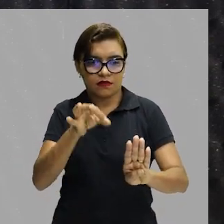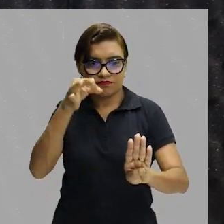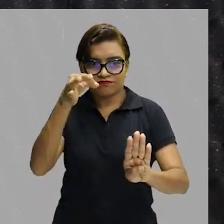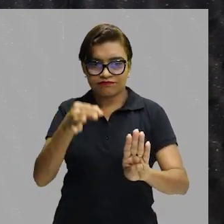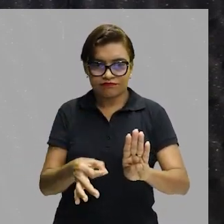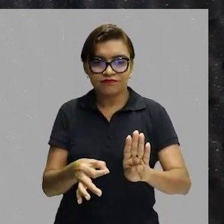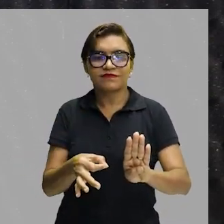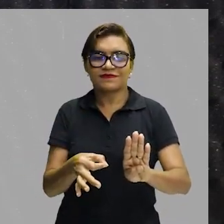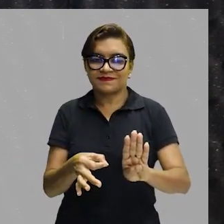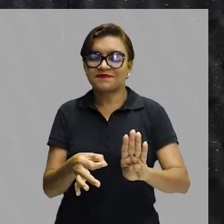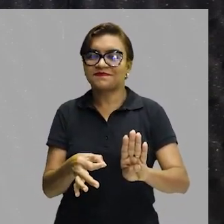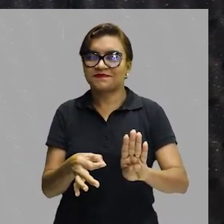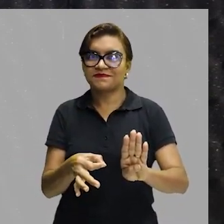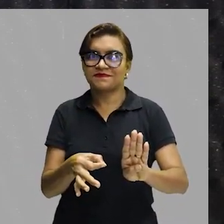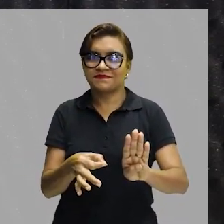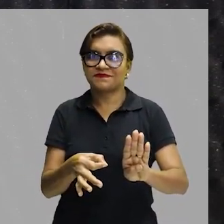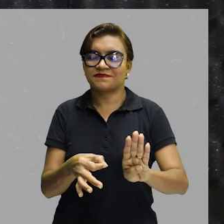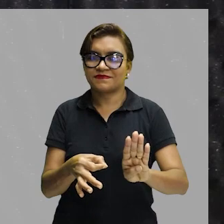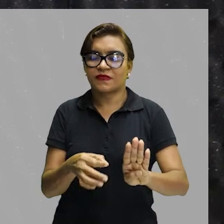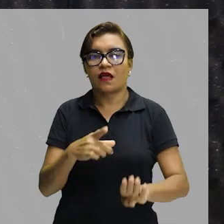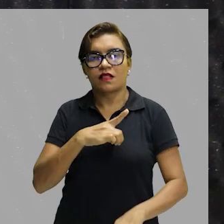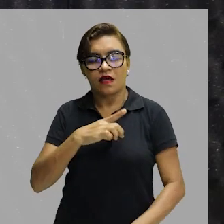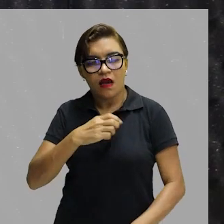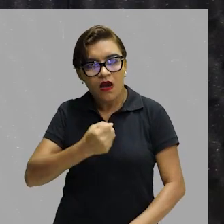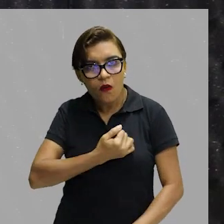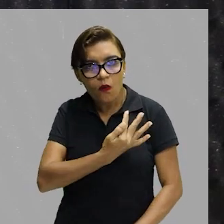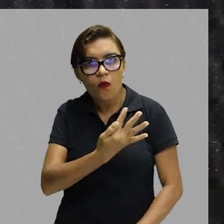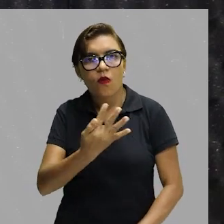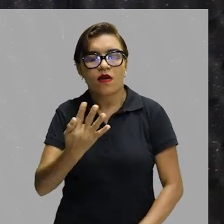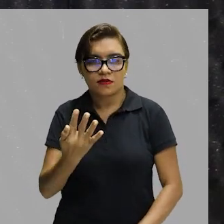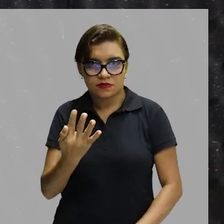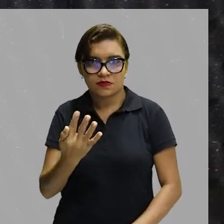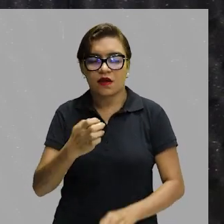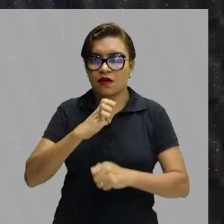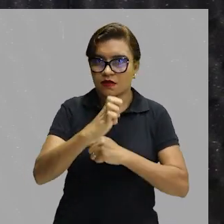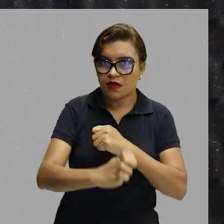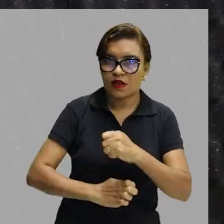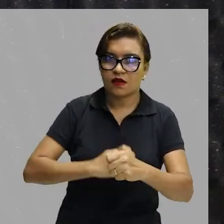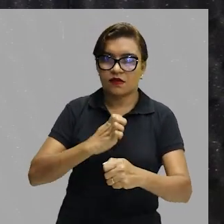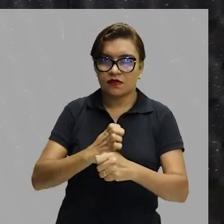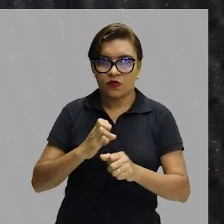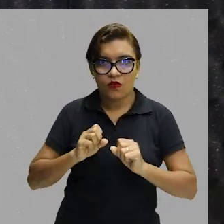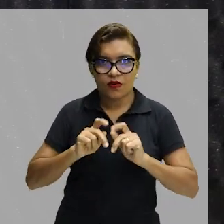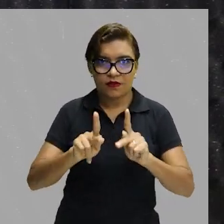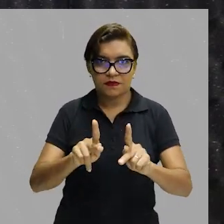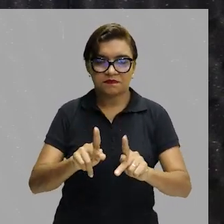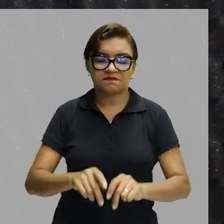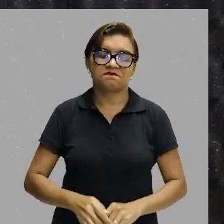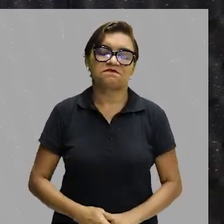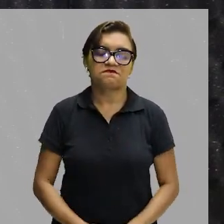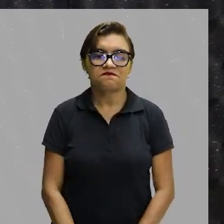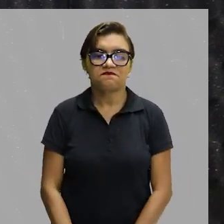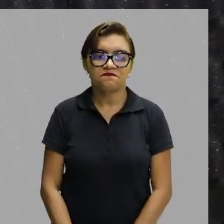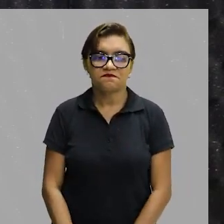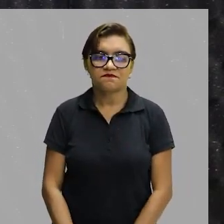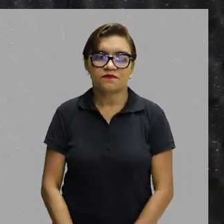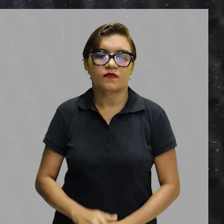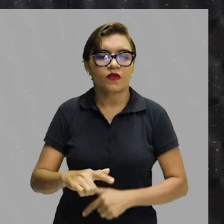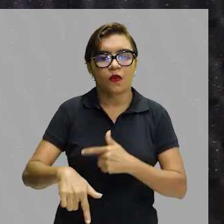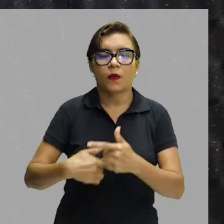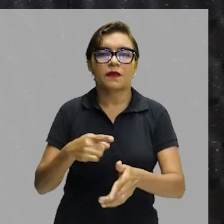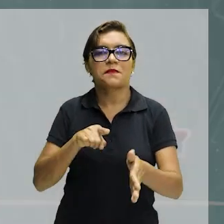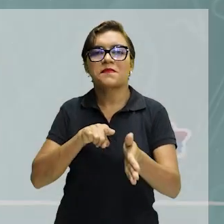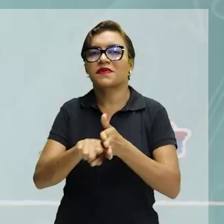aí determinamos a quantidade de elétrons no último subnível. Certo? Mais uma